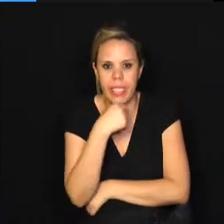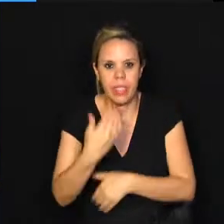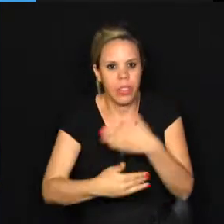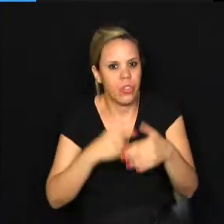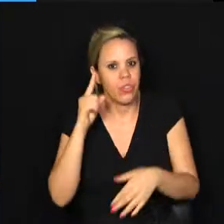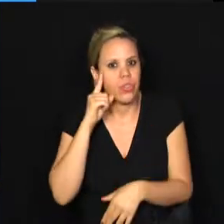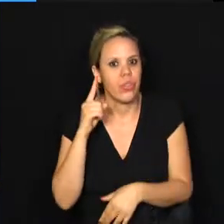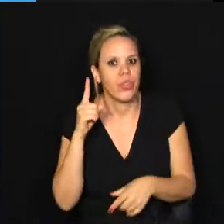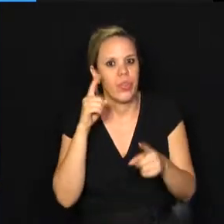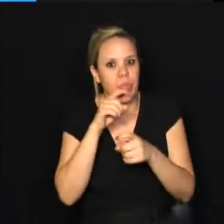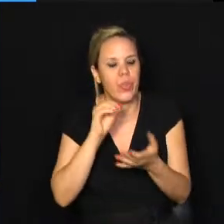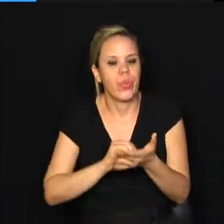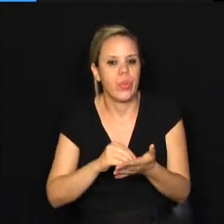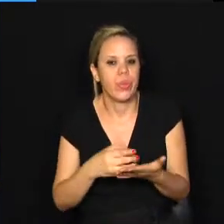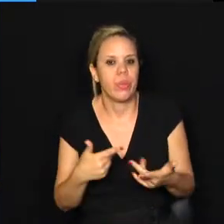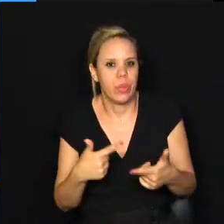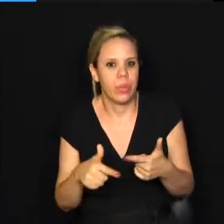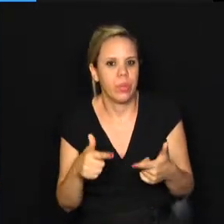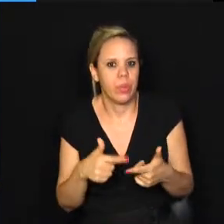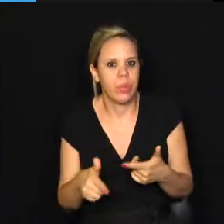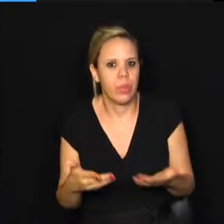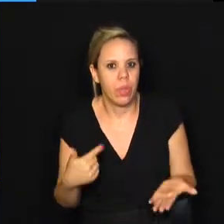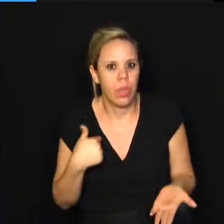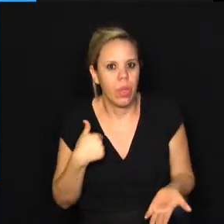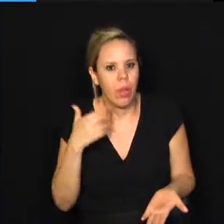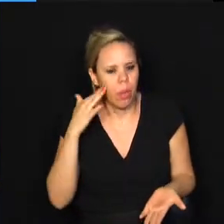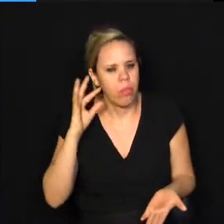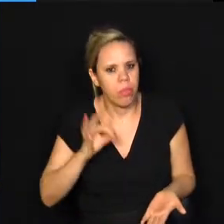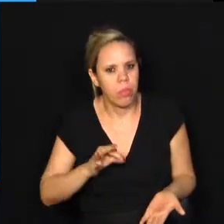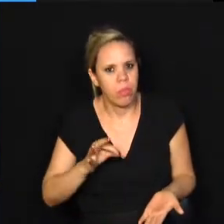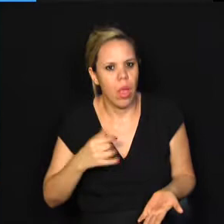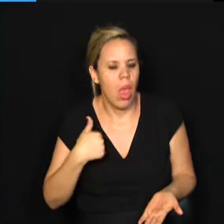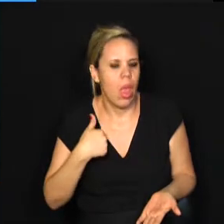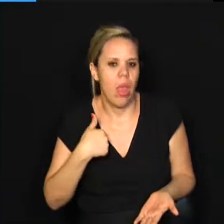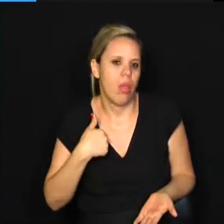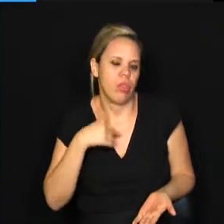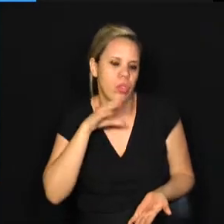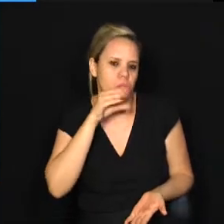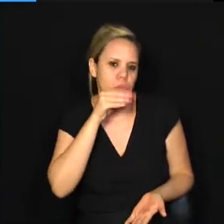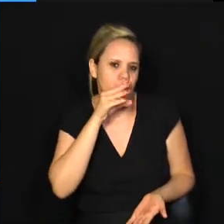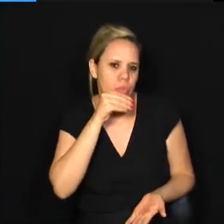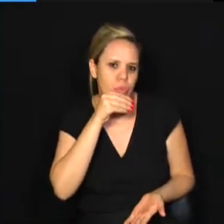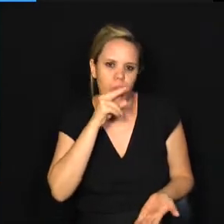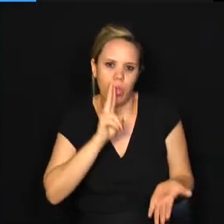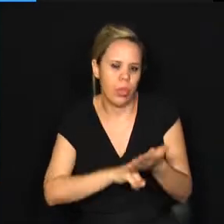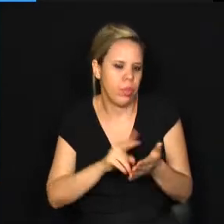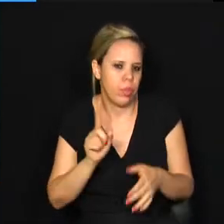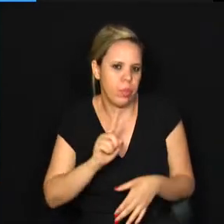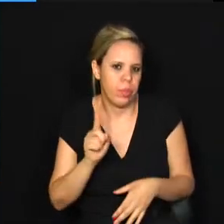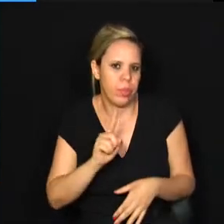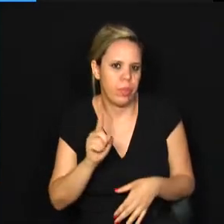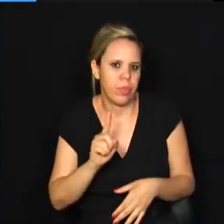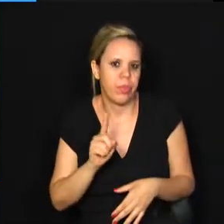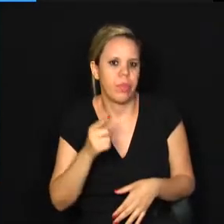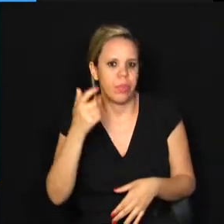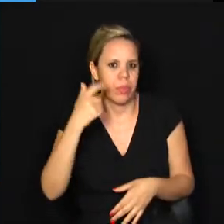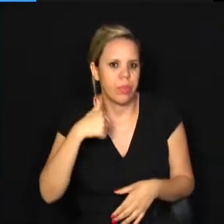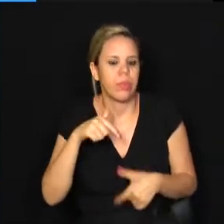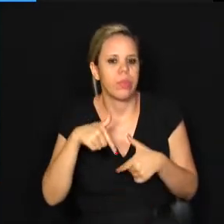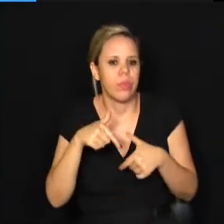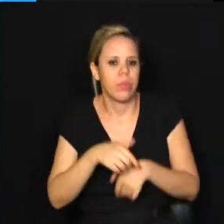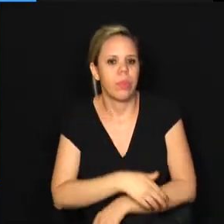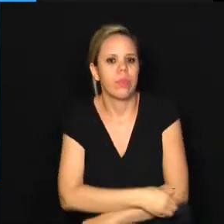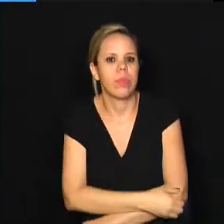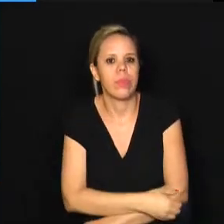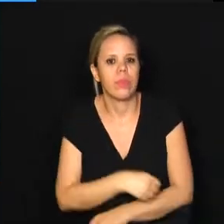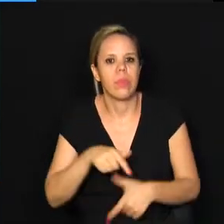mais precária a situação. E eu entendo, eu não sou funcionária do Correio, né, mas como uma usuária dos Correios, do